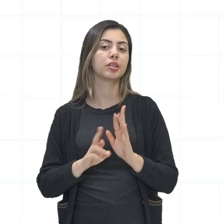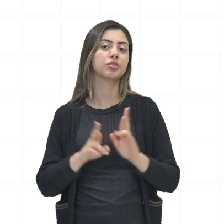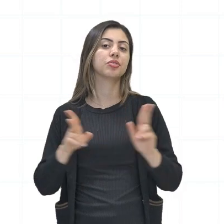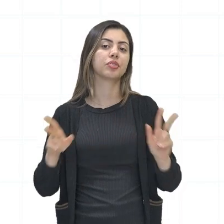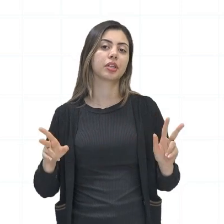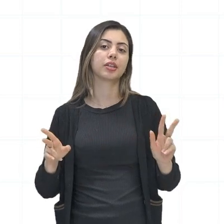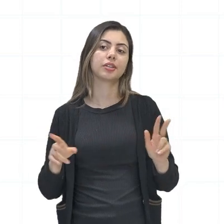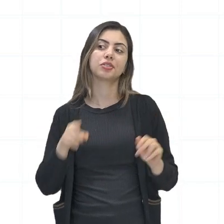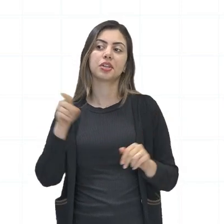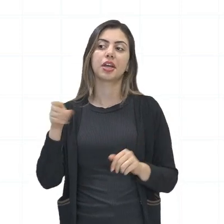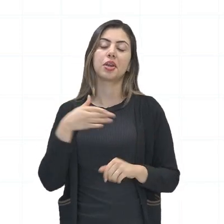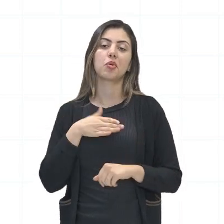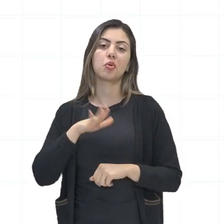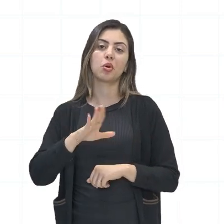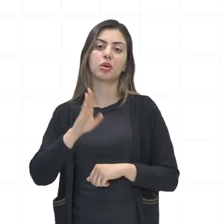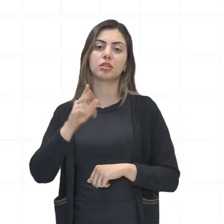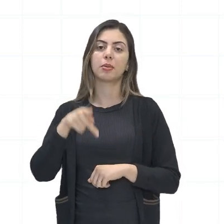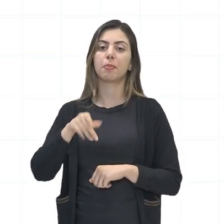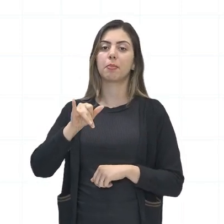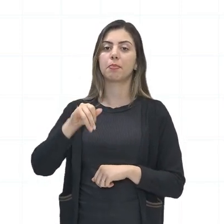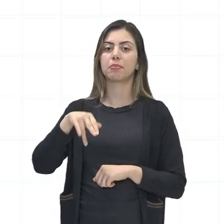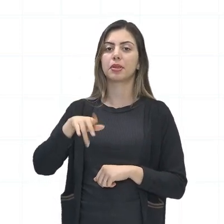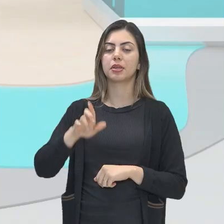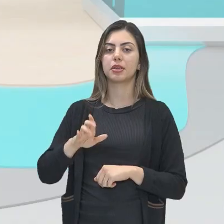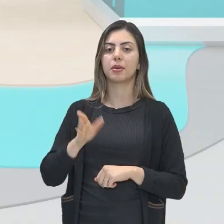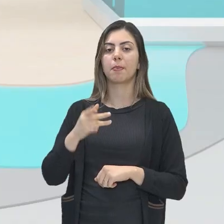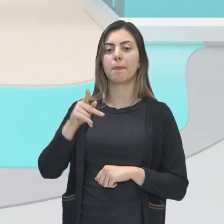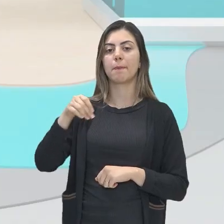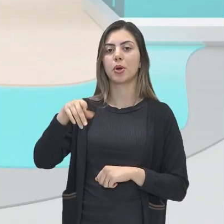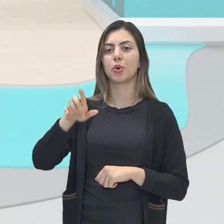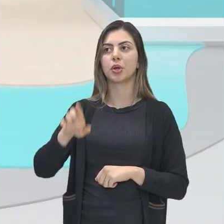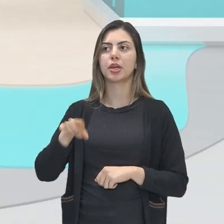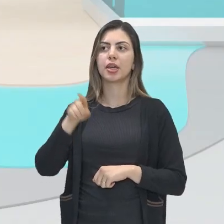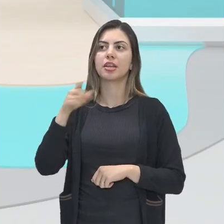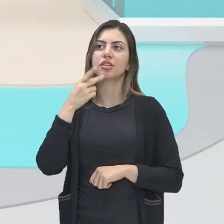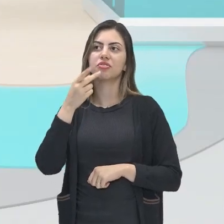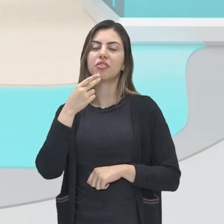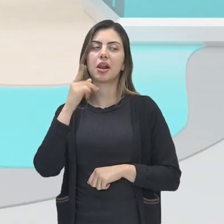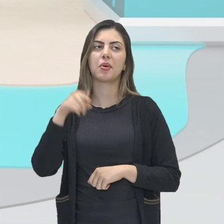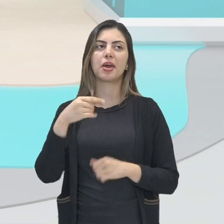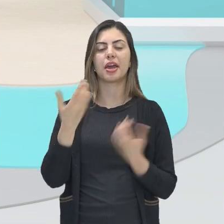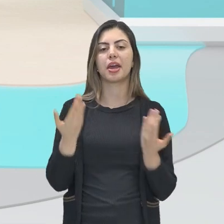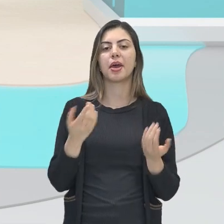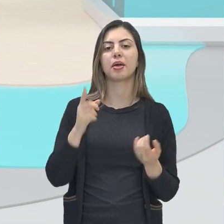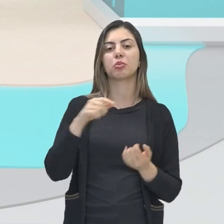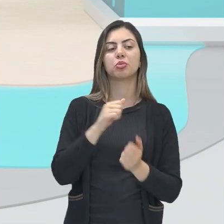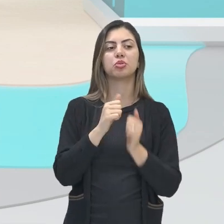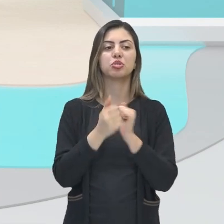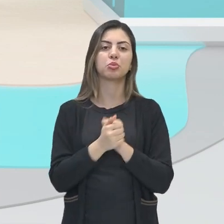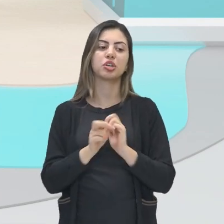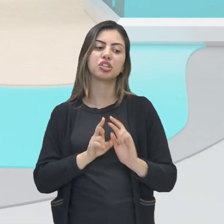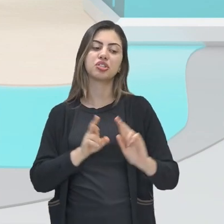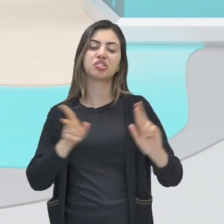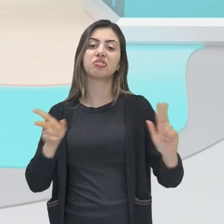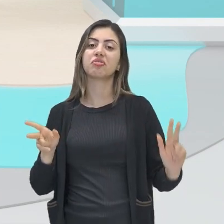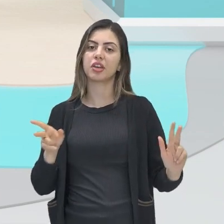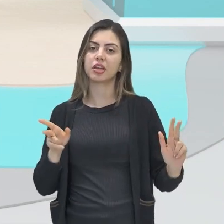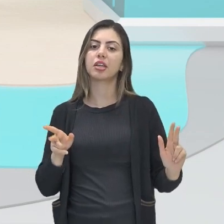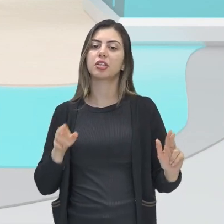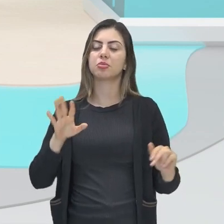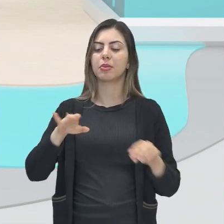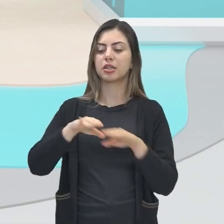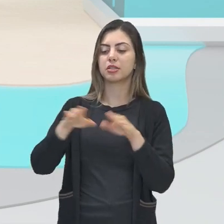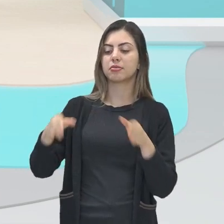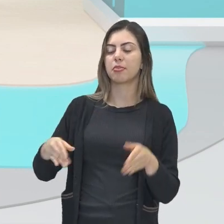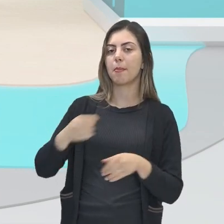e eles não gostam. Eles dizem que ping-pong é jogo de amador, né, e o tênis de mesa é o jogo lá profissional,